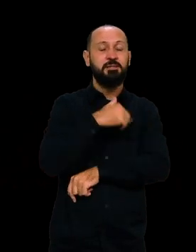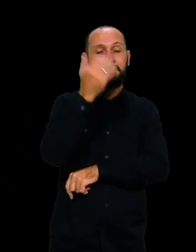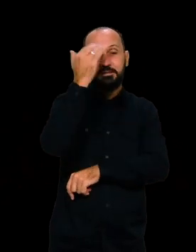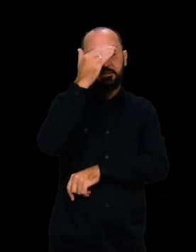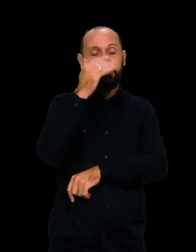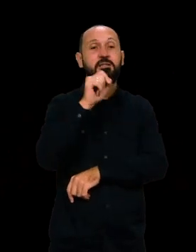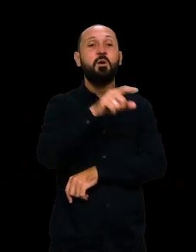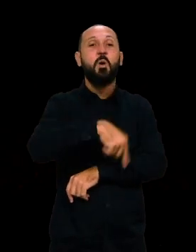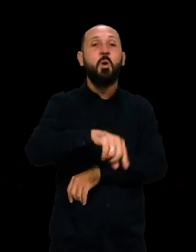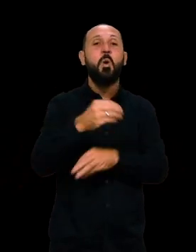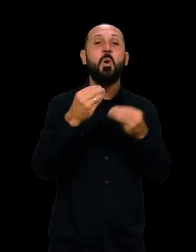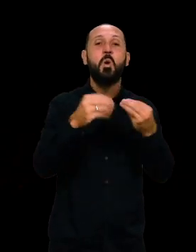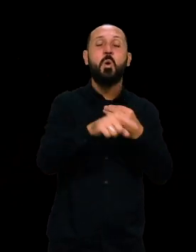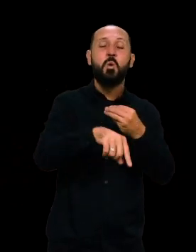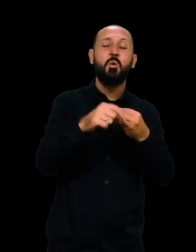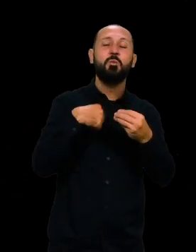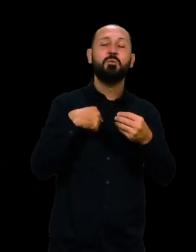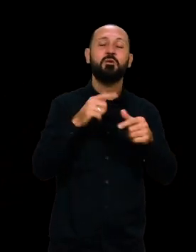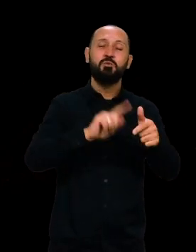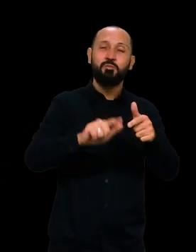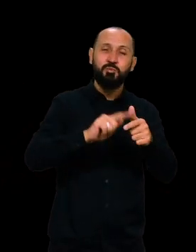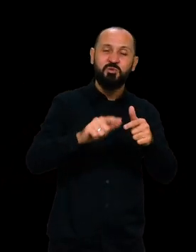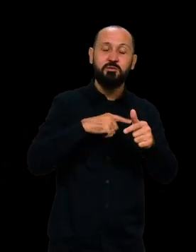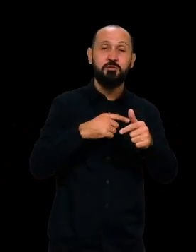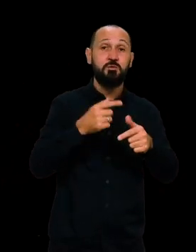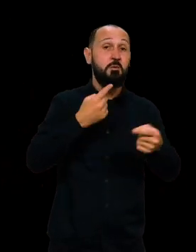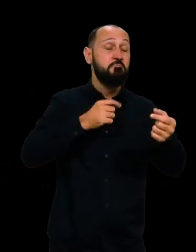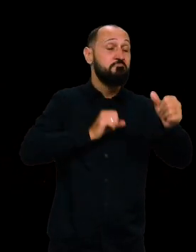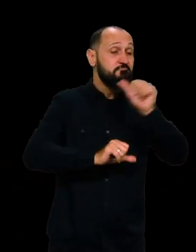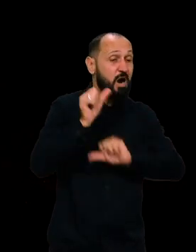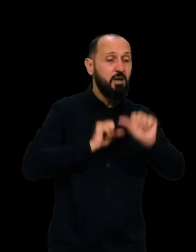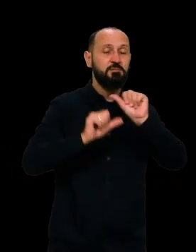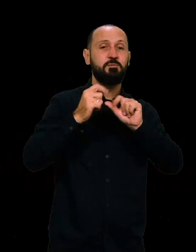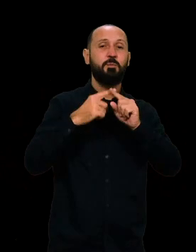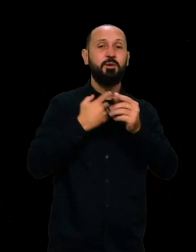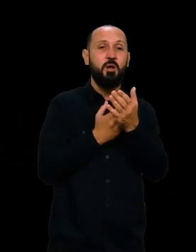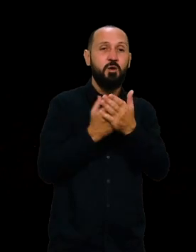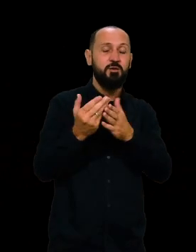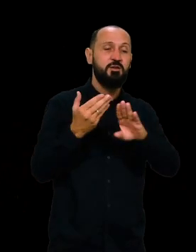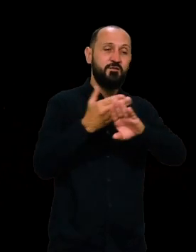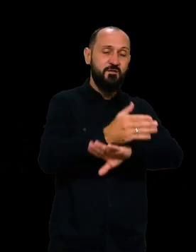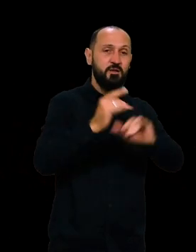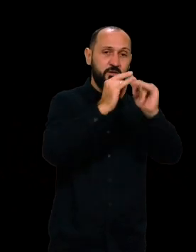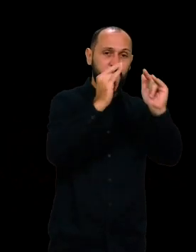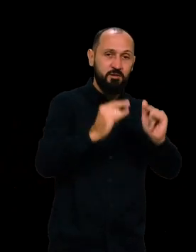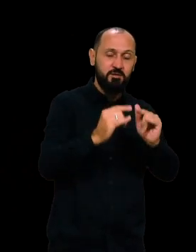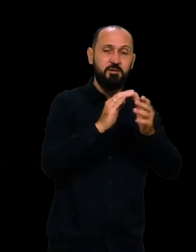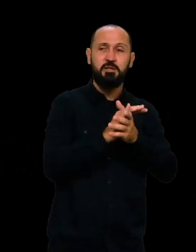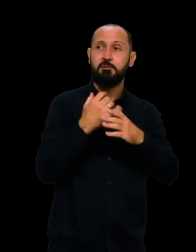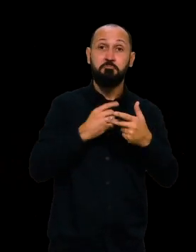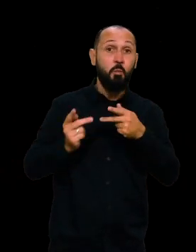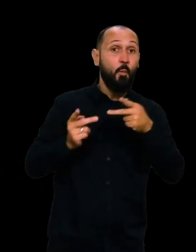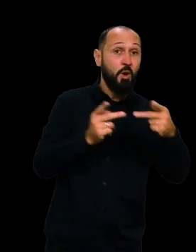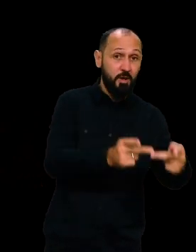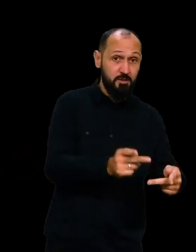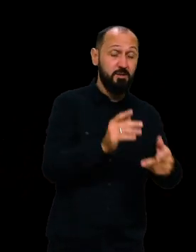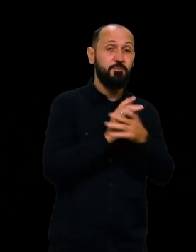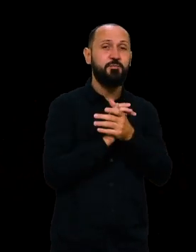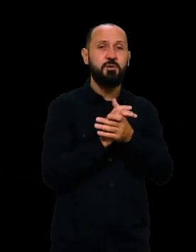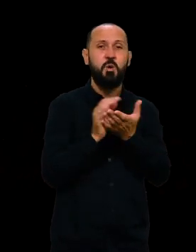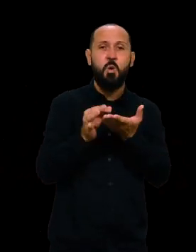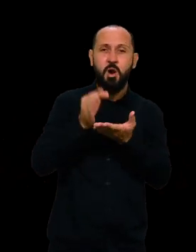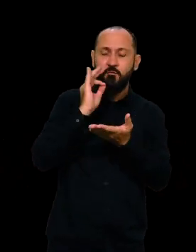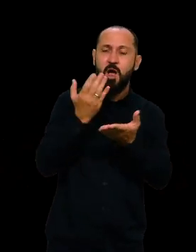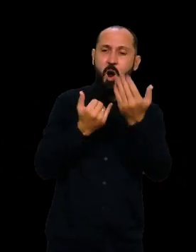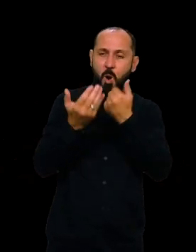pude, como gestor, não legislador, mas entender entender essas dores. E isso foi transformador porque você está no assentamento, eles recebem